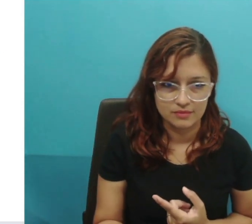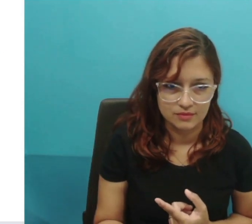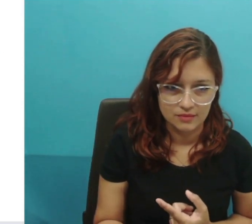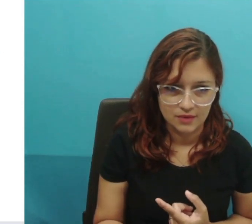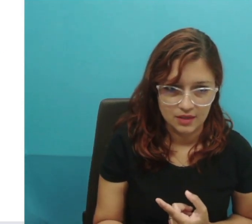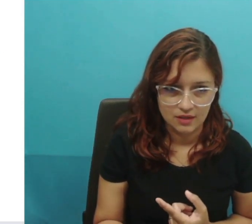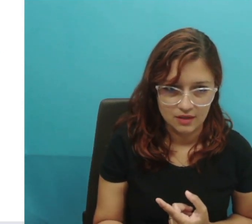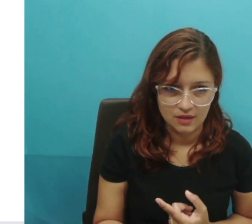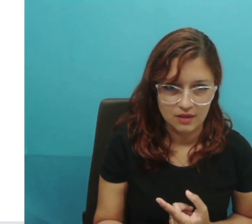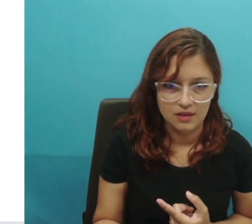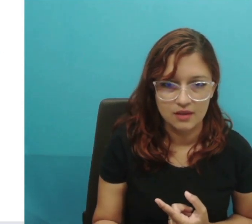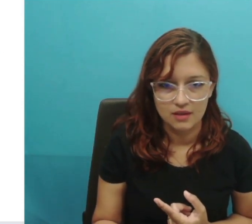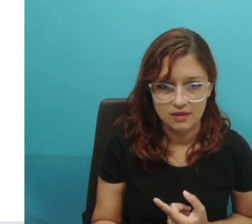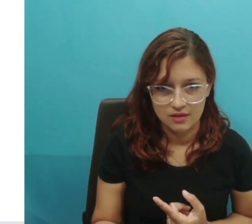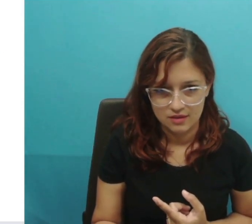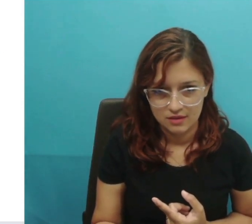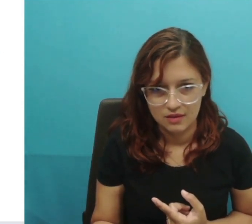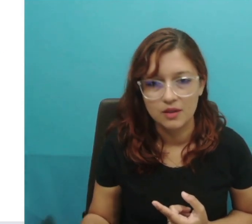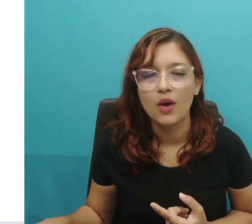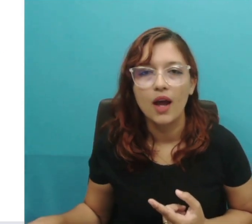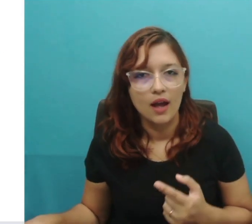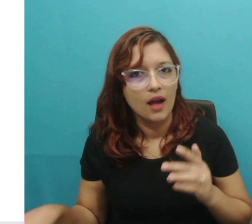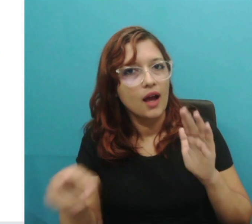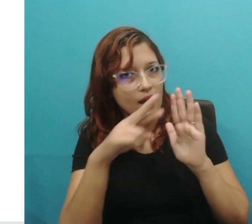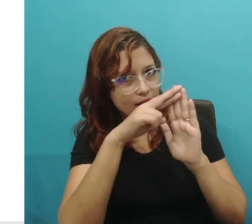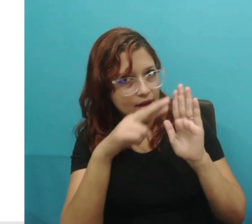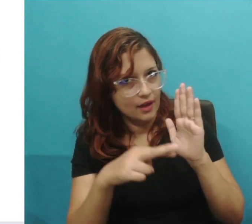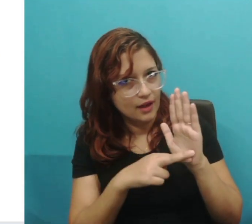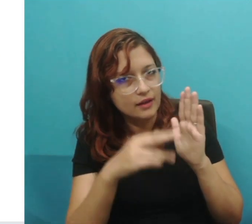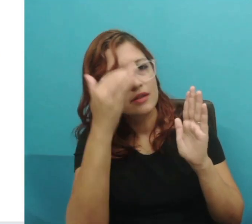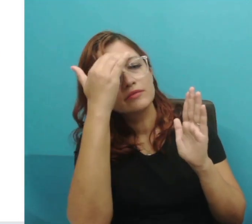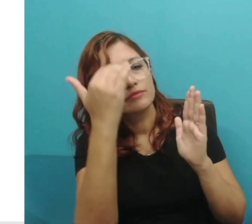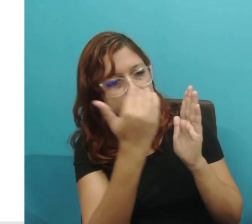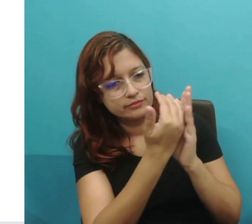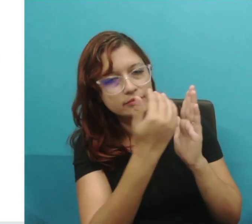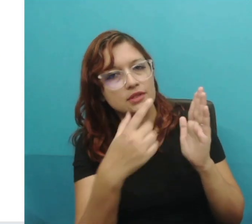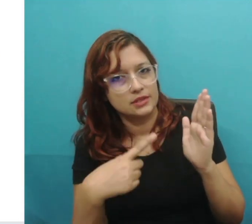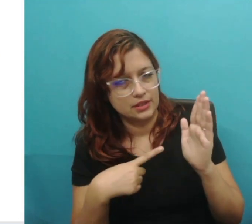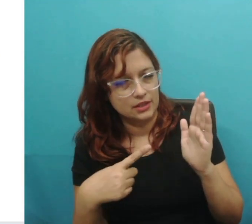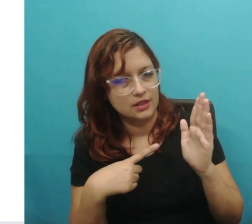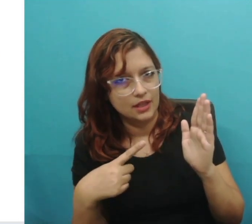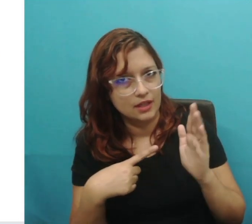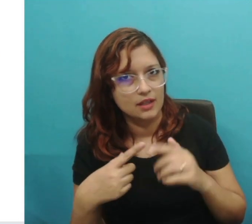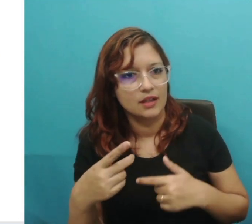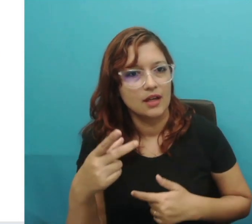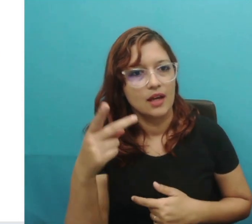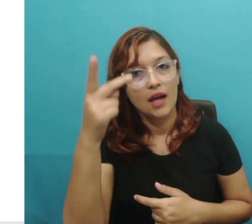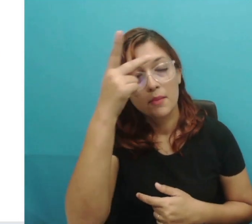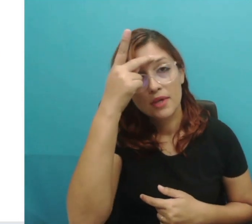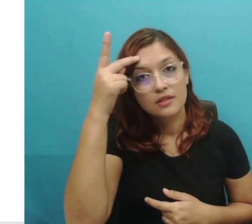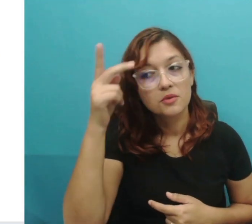Tá vendo, ó? Onde ele estacionou o seu carro, tá de acordo com a regra.